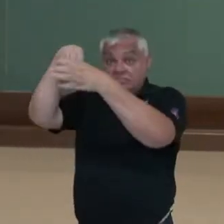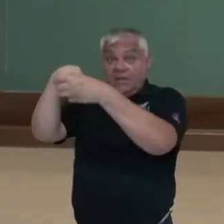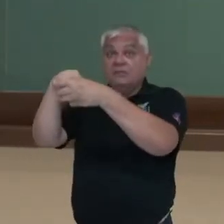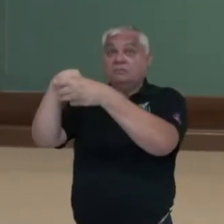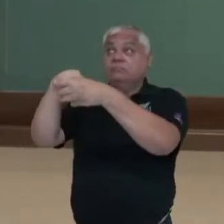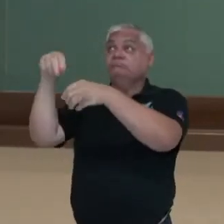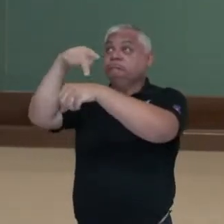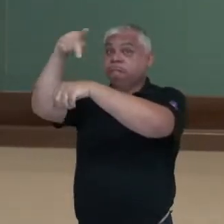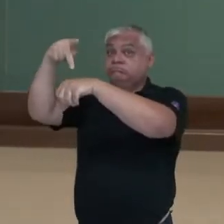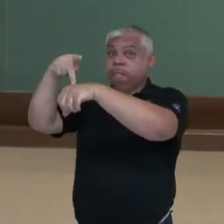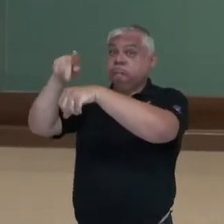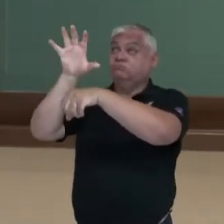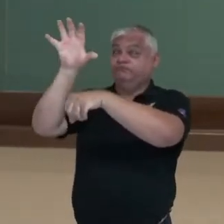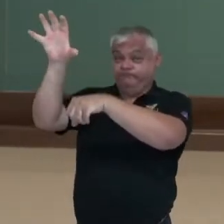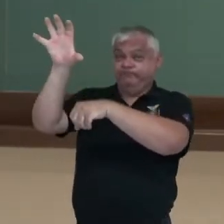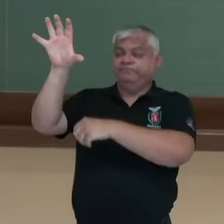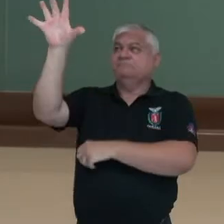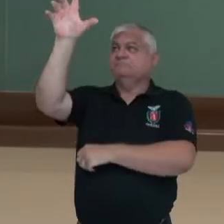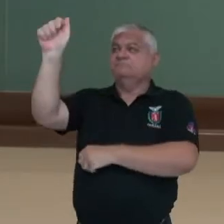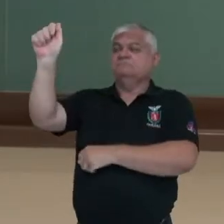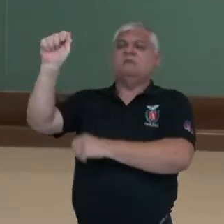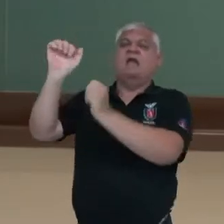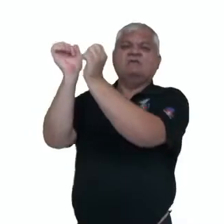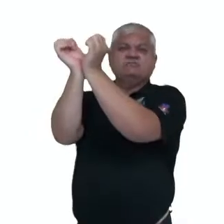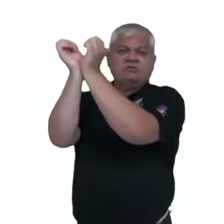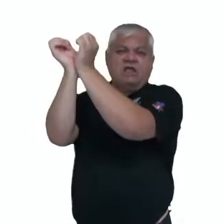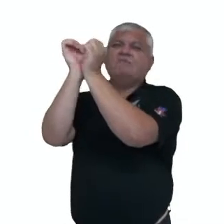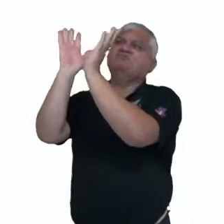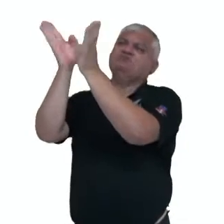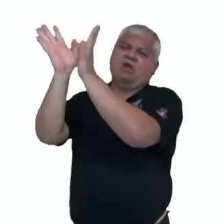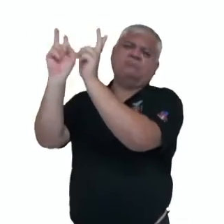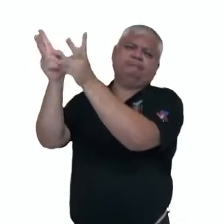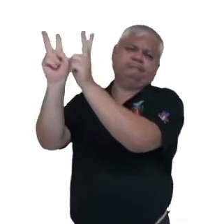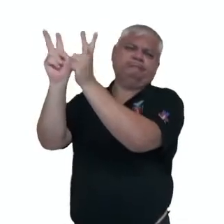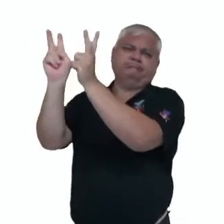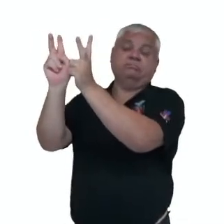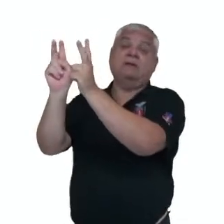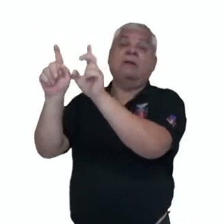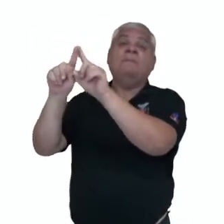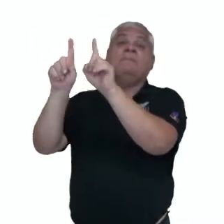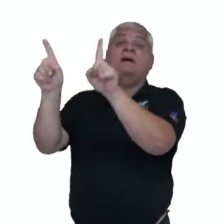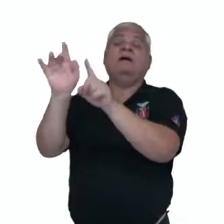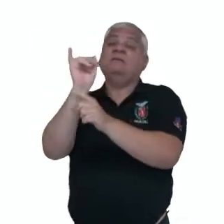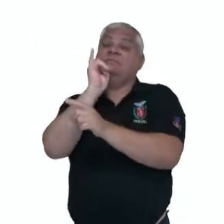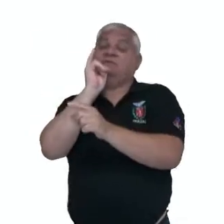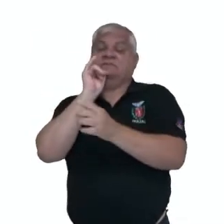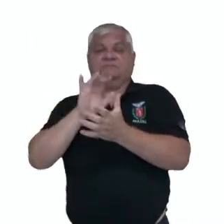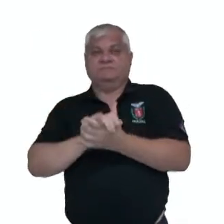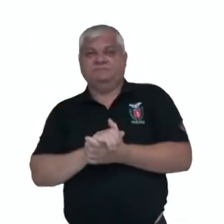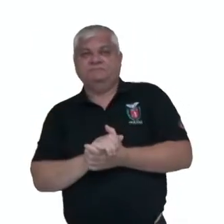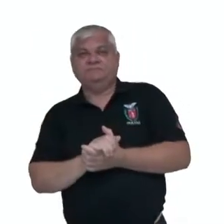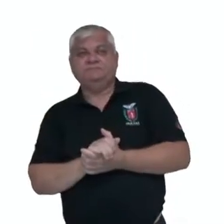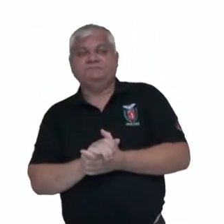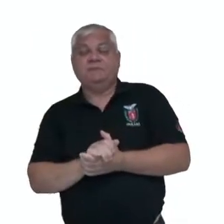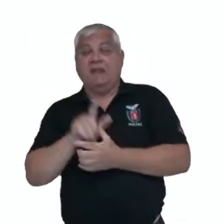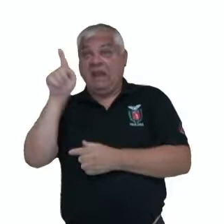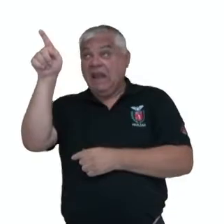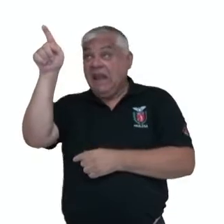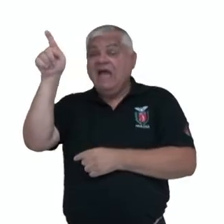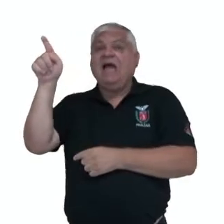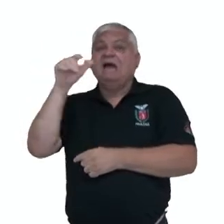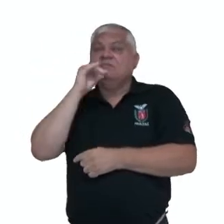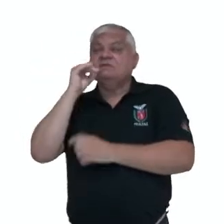dos europeus no século XV, mas em algumas e com muitas particularidades. Por exemplo, o africano poderia